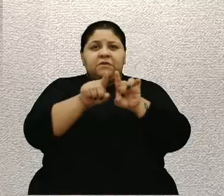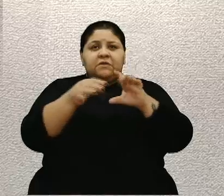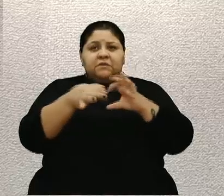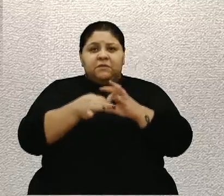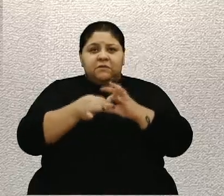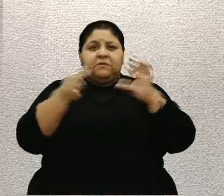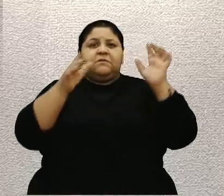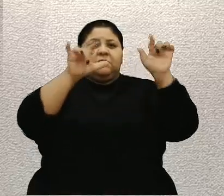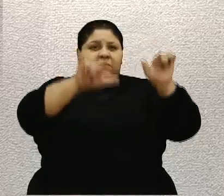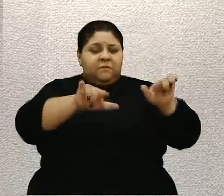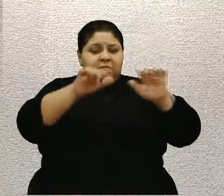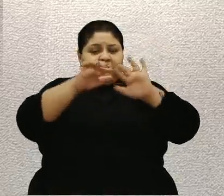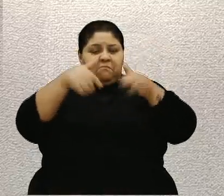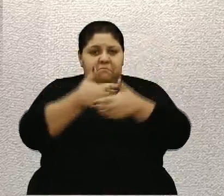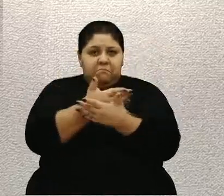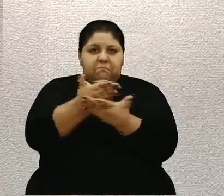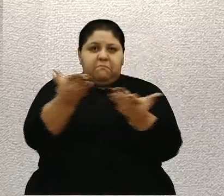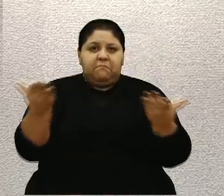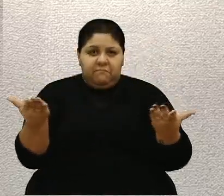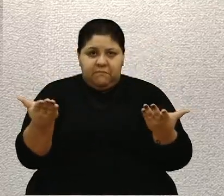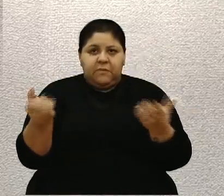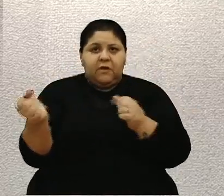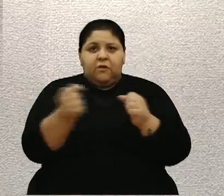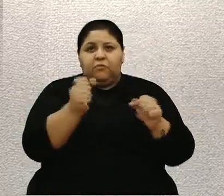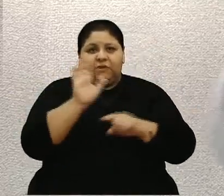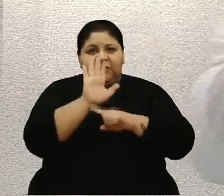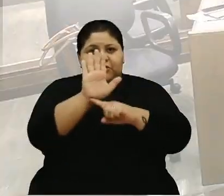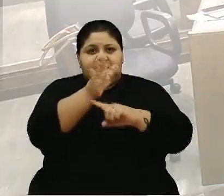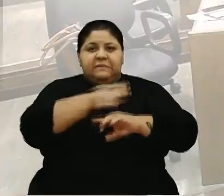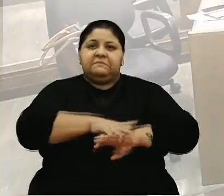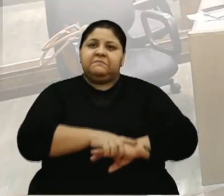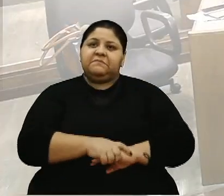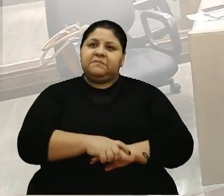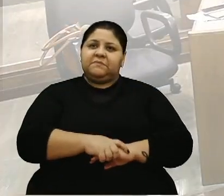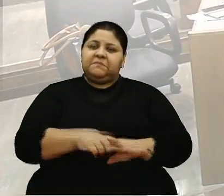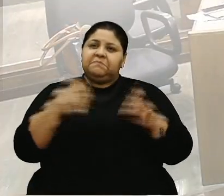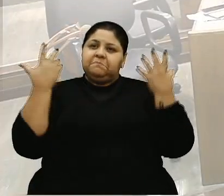gabinete fica à disposição no que a gente puder ajudar. Tá? Parabéns. Obrigado.